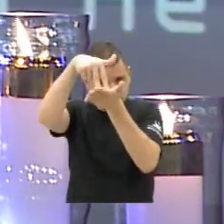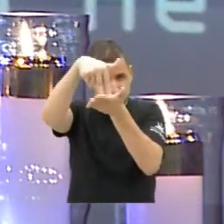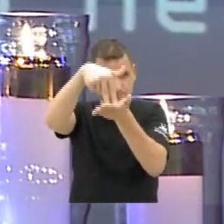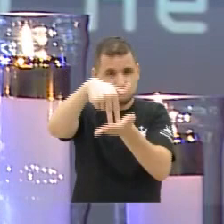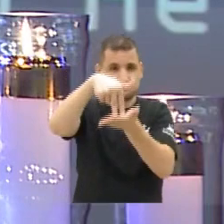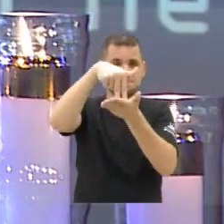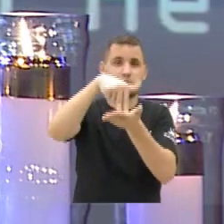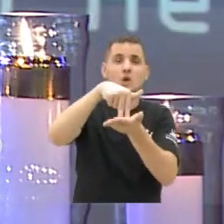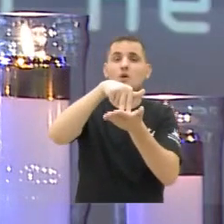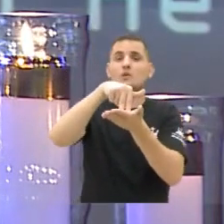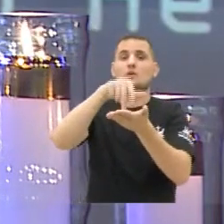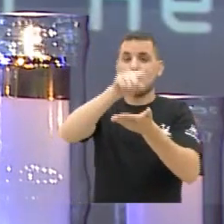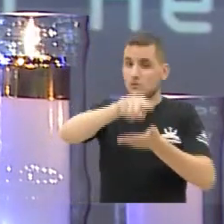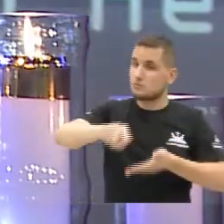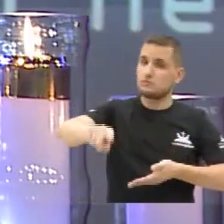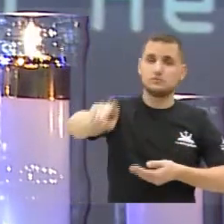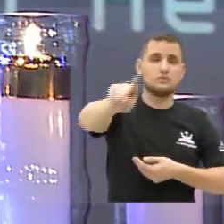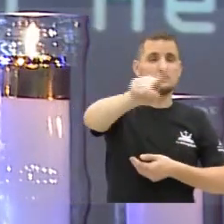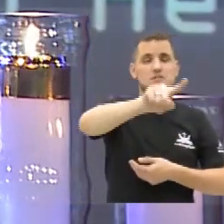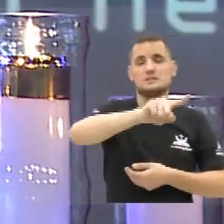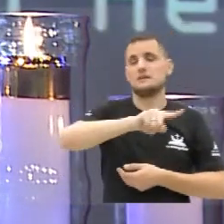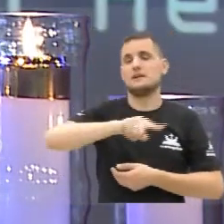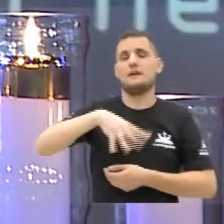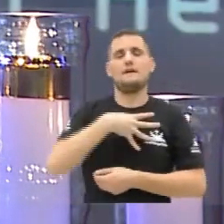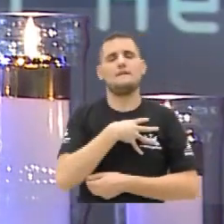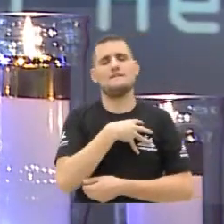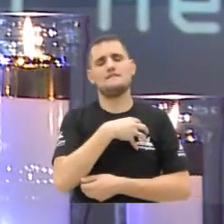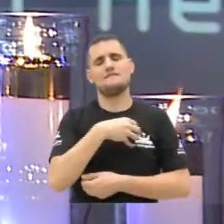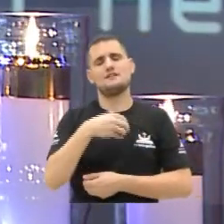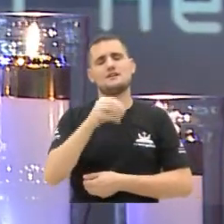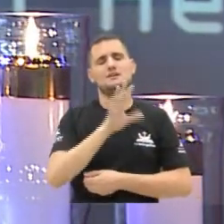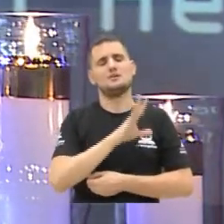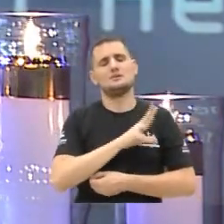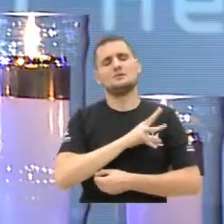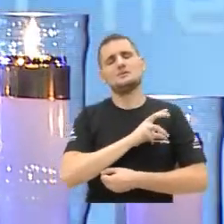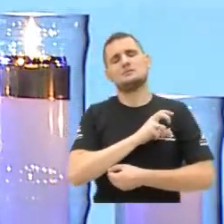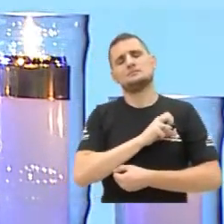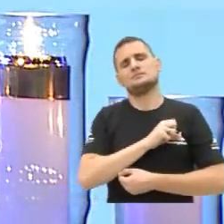levantarei. Filho amado,